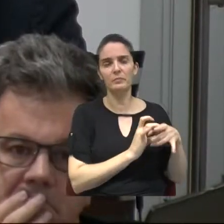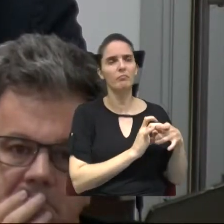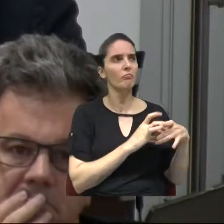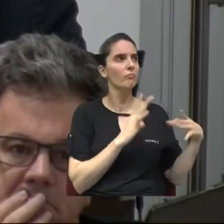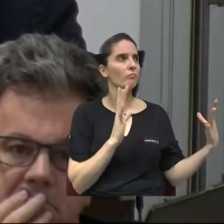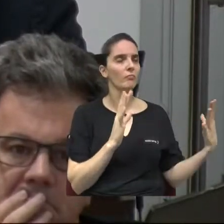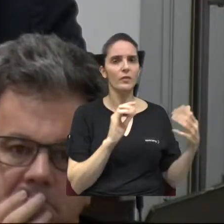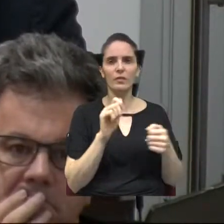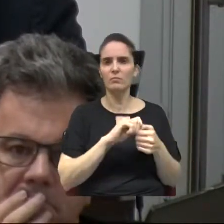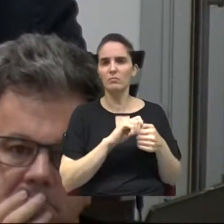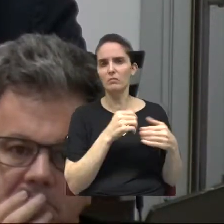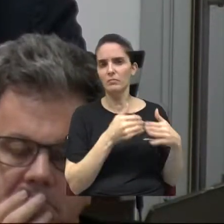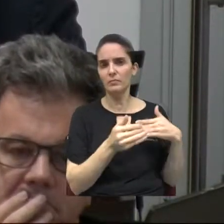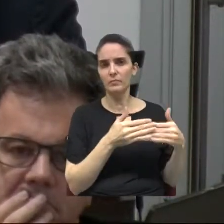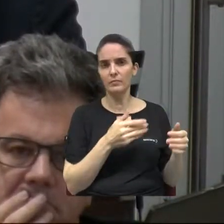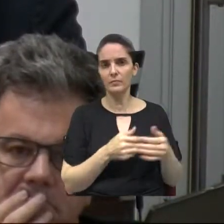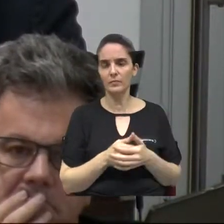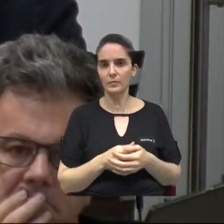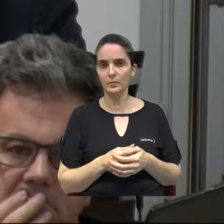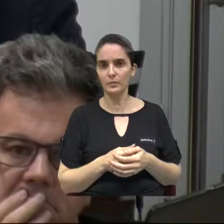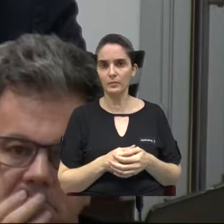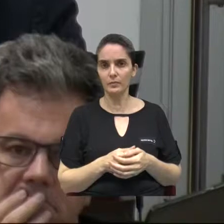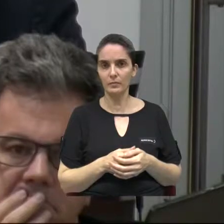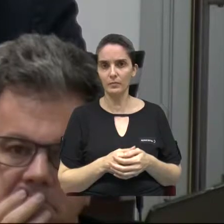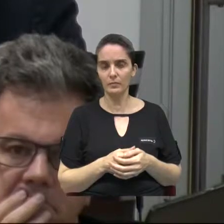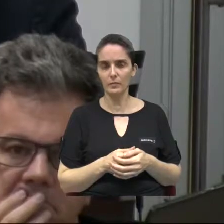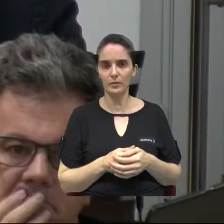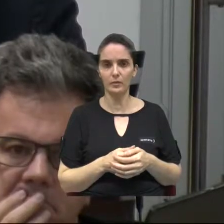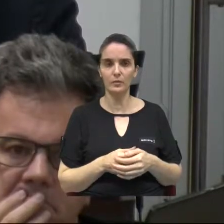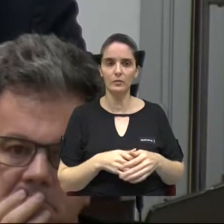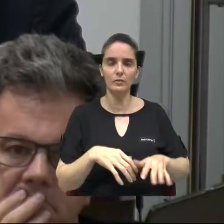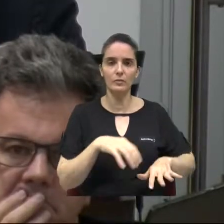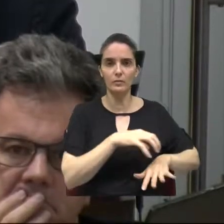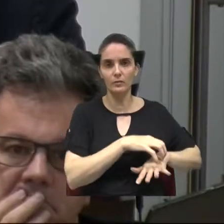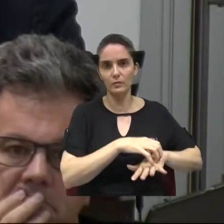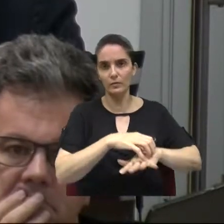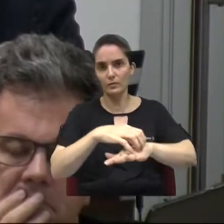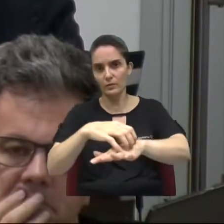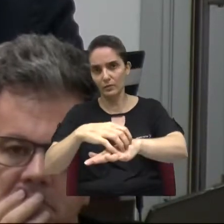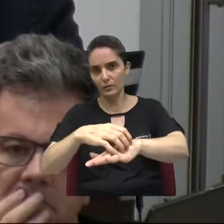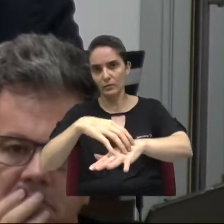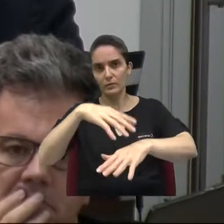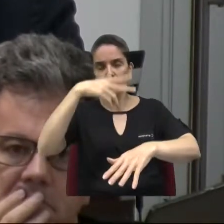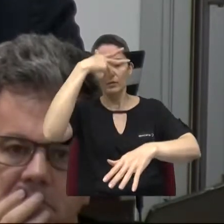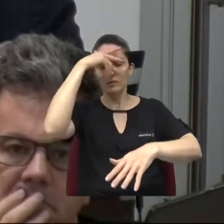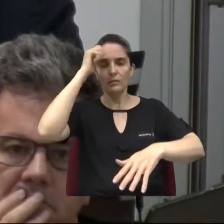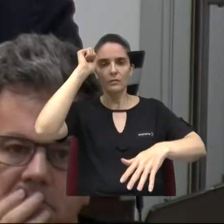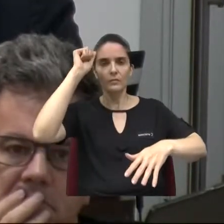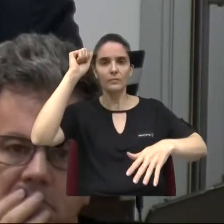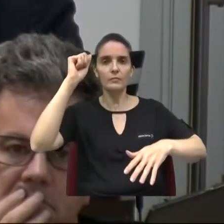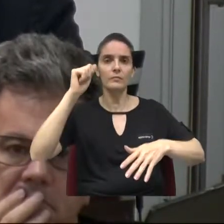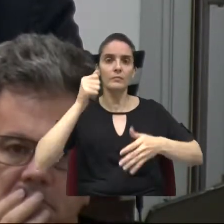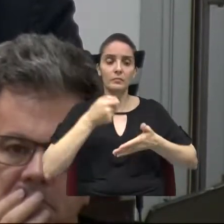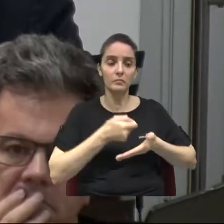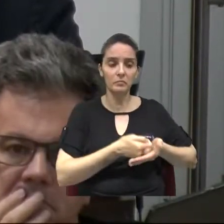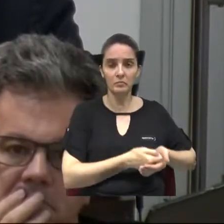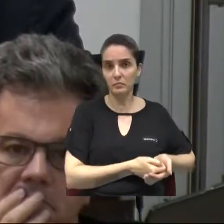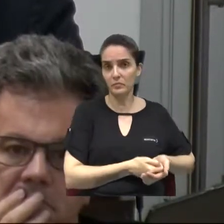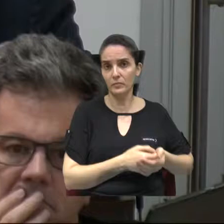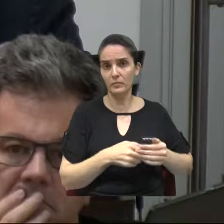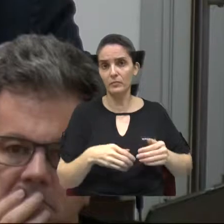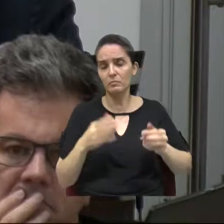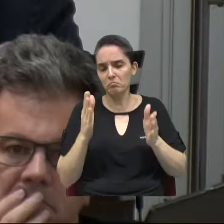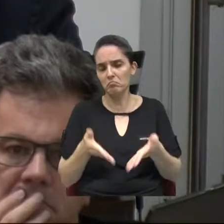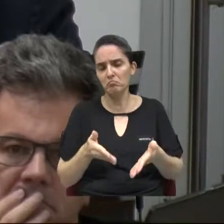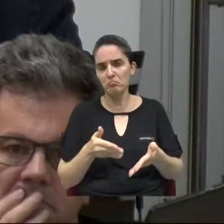Estamos repassando dinheiro para o transporte público, que, ao meu ver, vereador Jorge, poderia ficar no município.